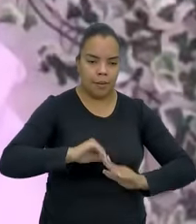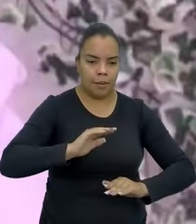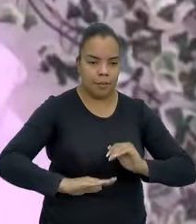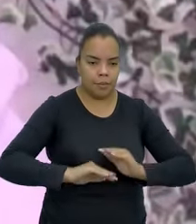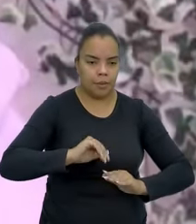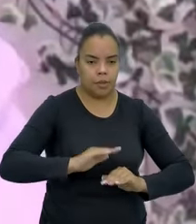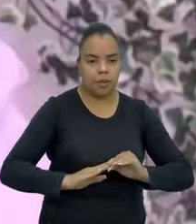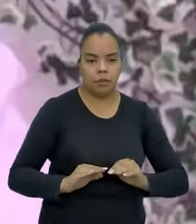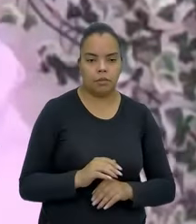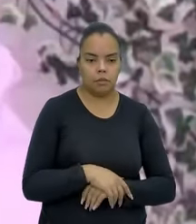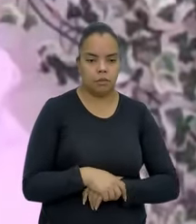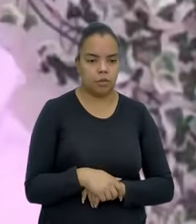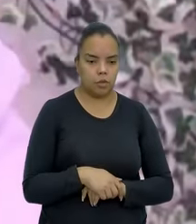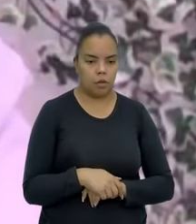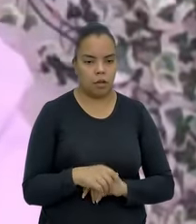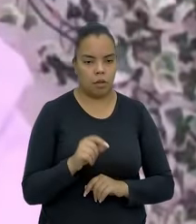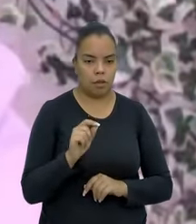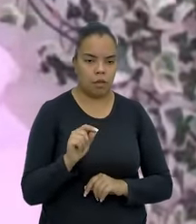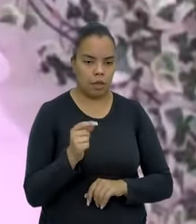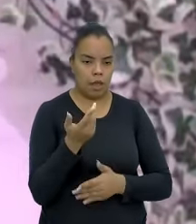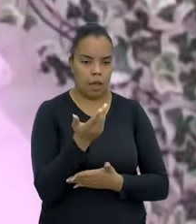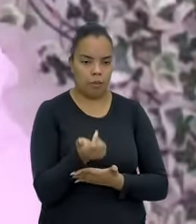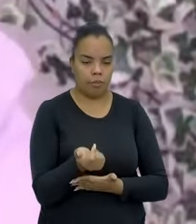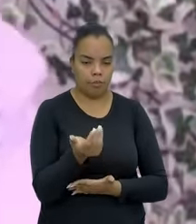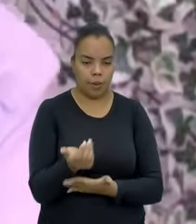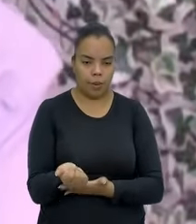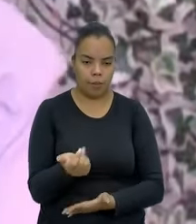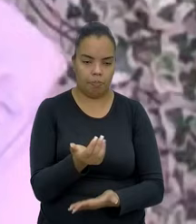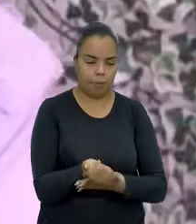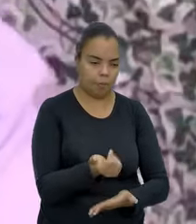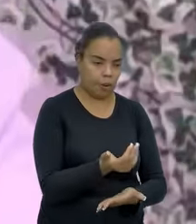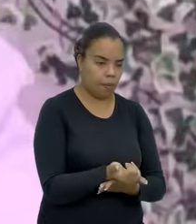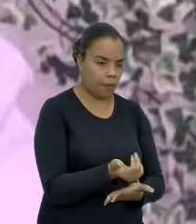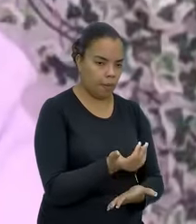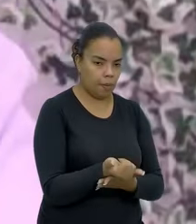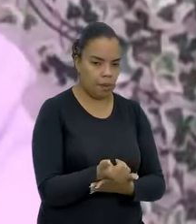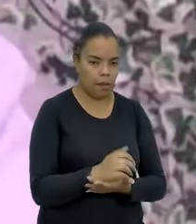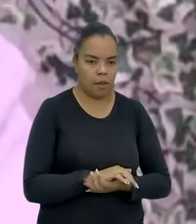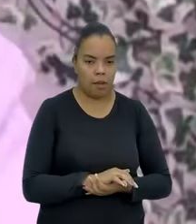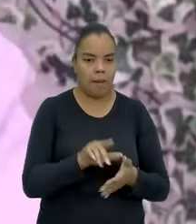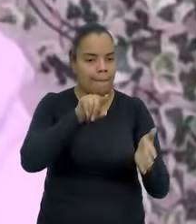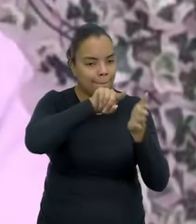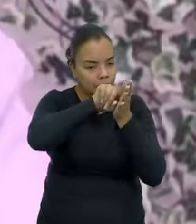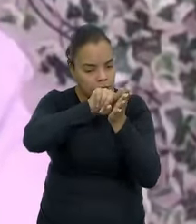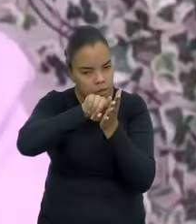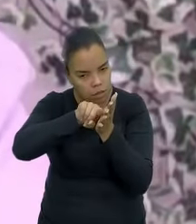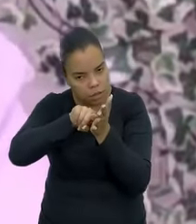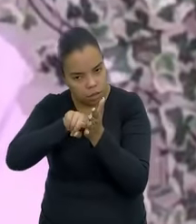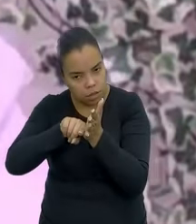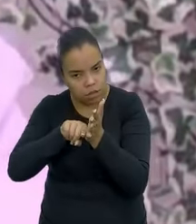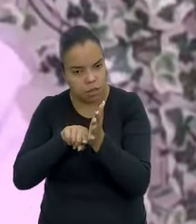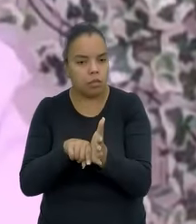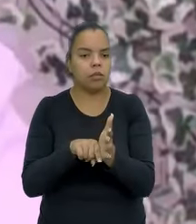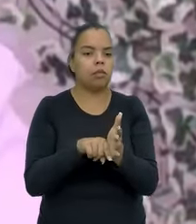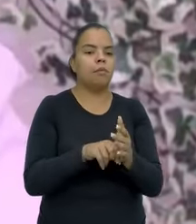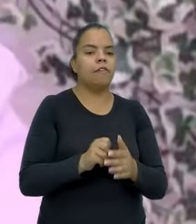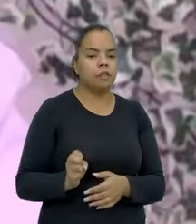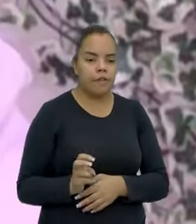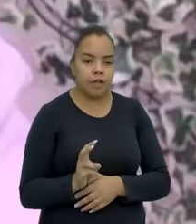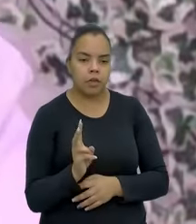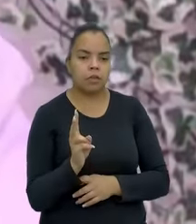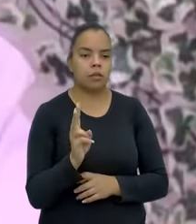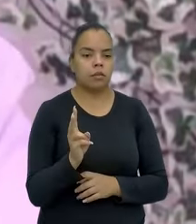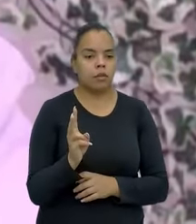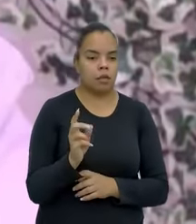através da Matemática a coleta daqueles resultados para O que é a validação da